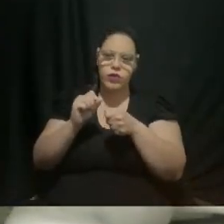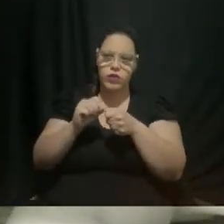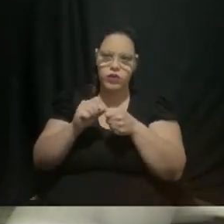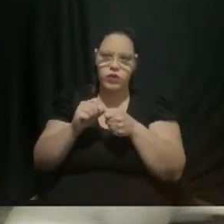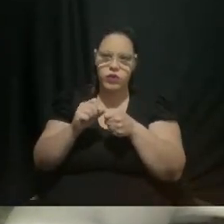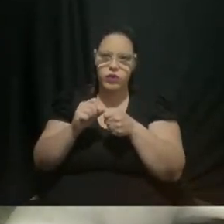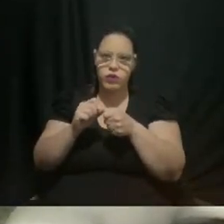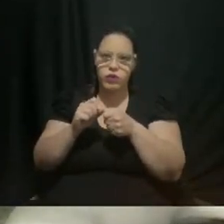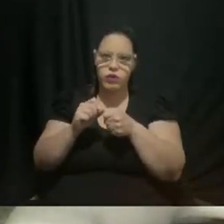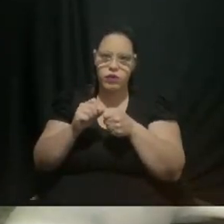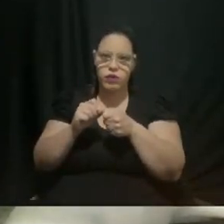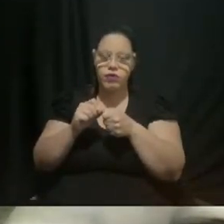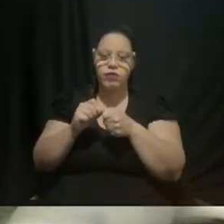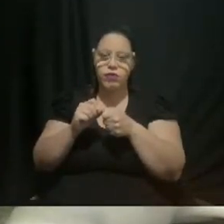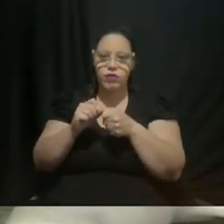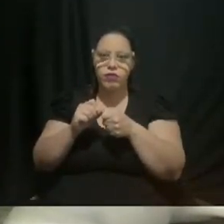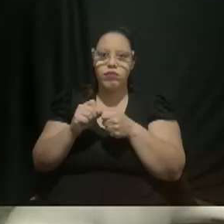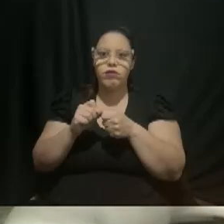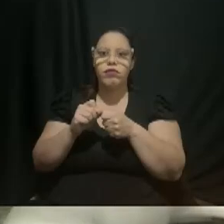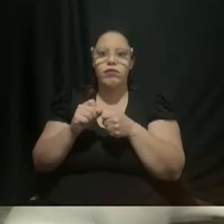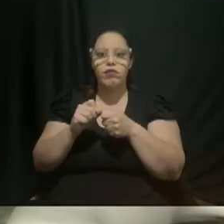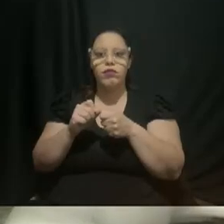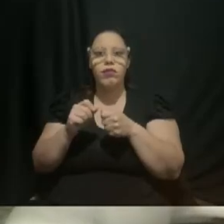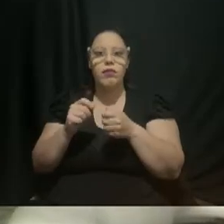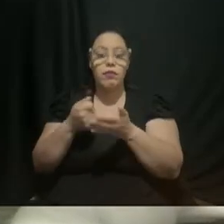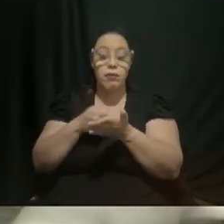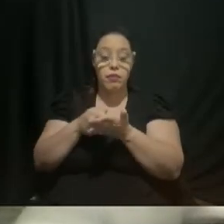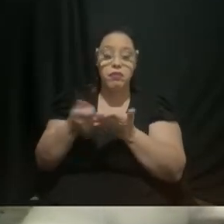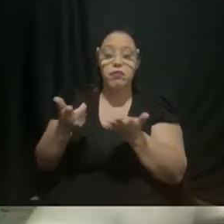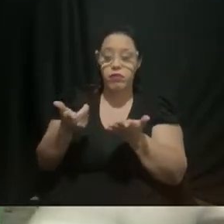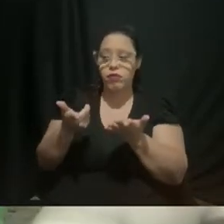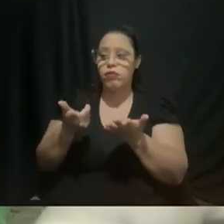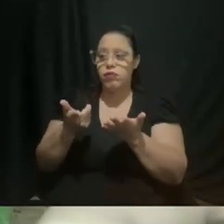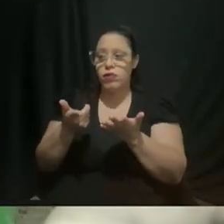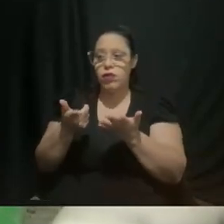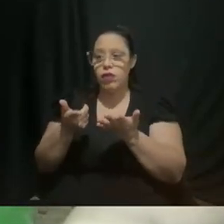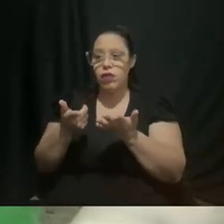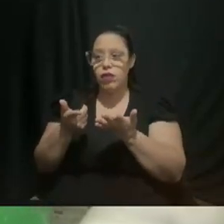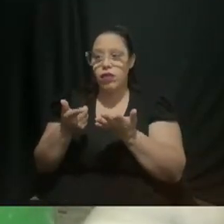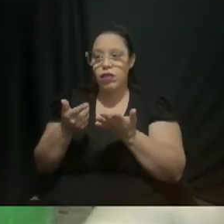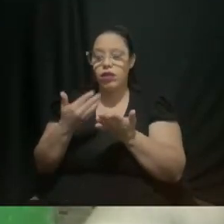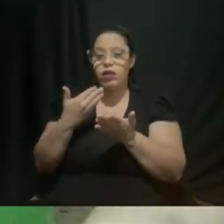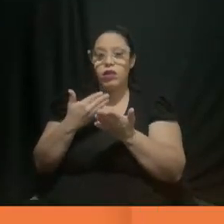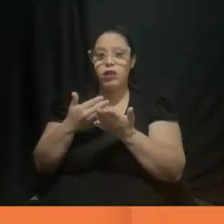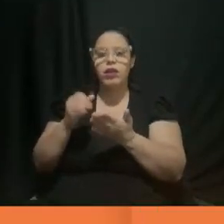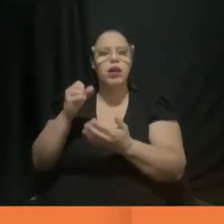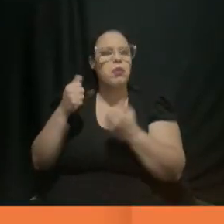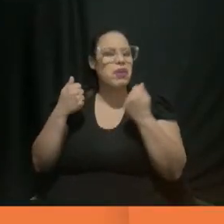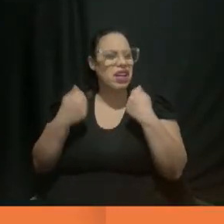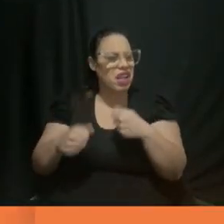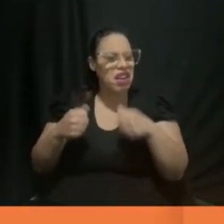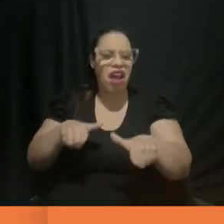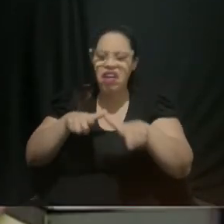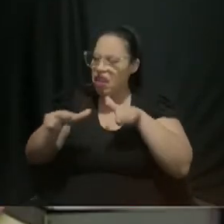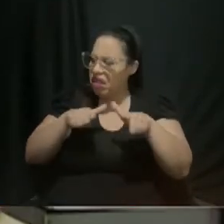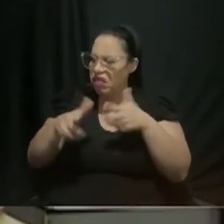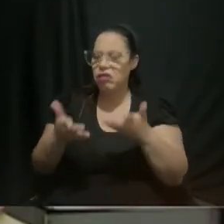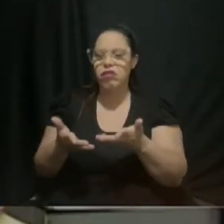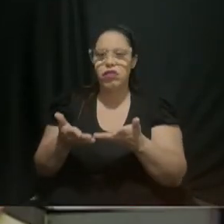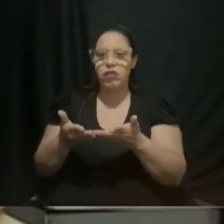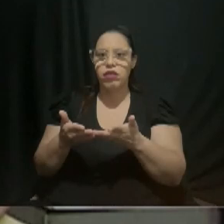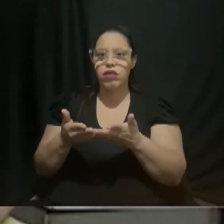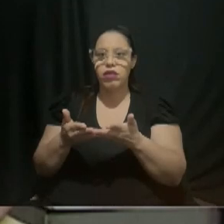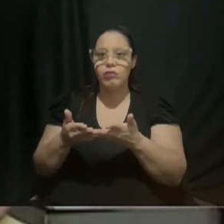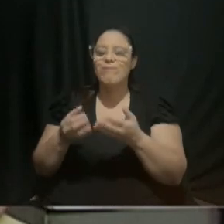fazendo caldo, sarapatel, né? E eu pedi a oportunidade de emprego, eu precisava muito trabalhar. E ele foi muito generoso e deixou,